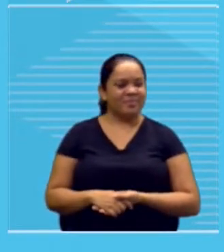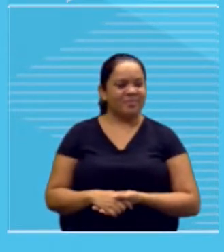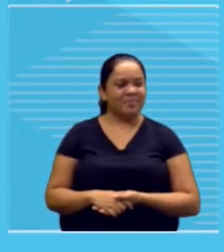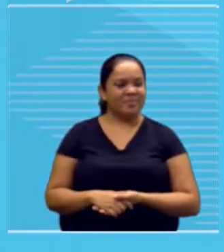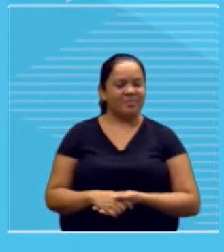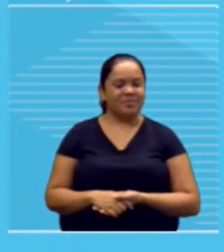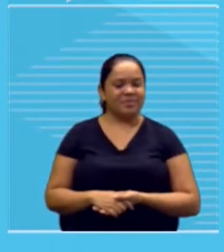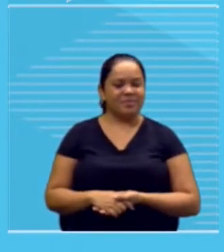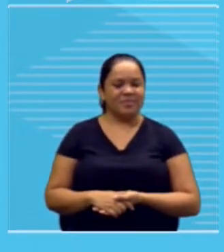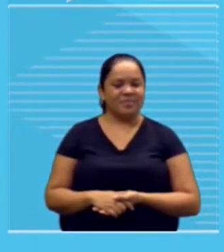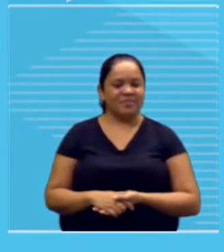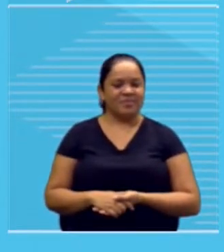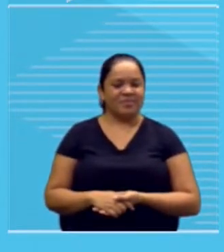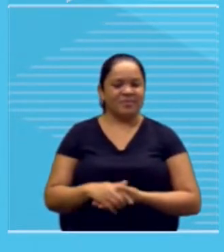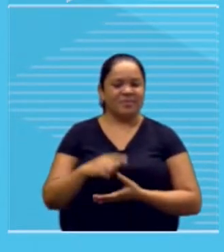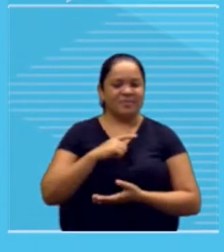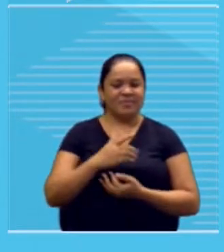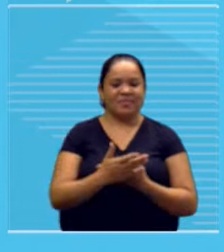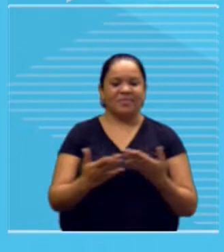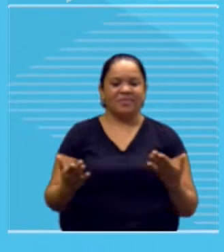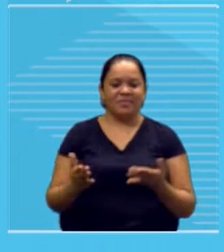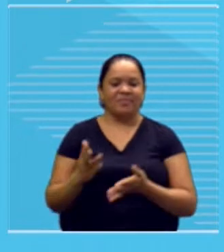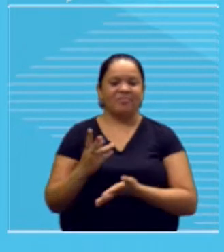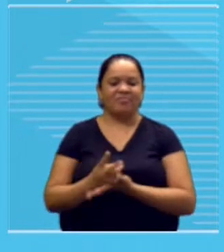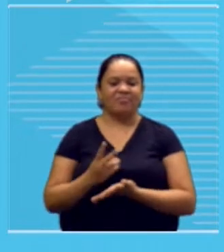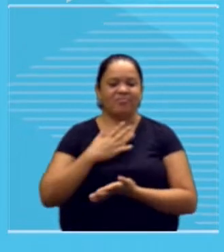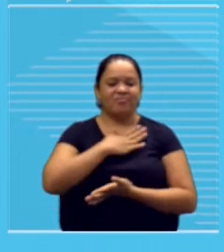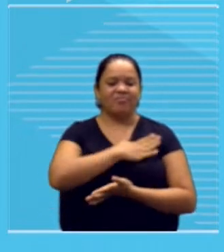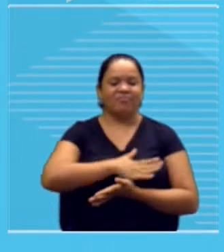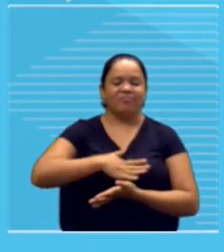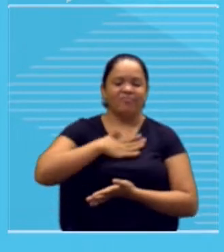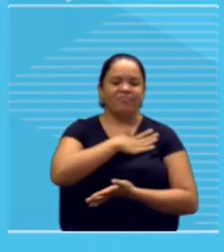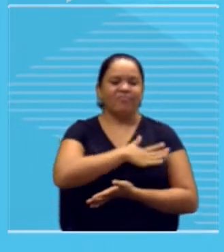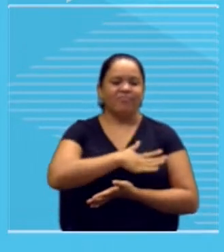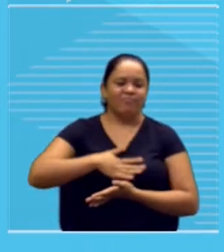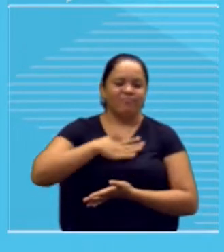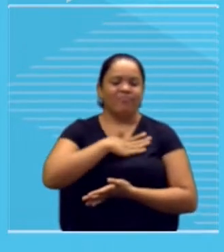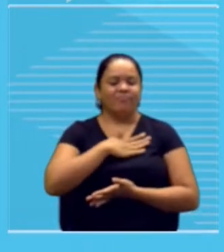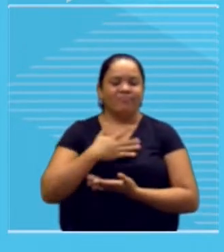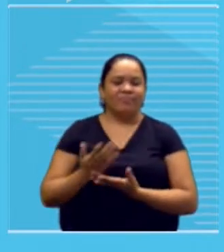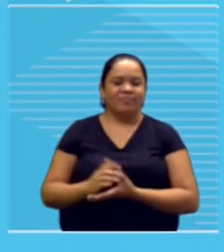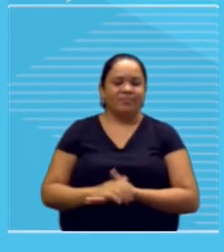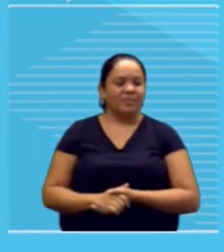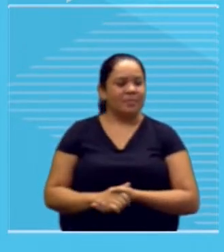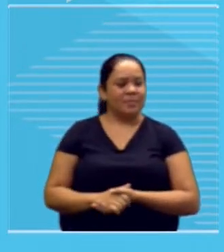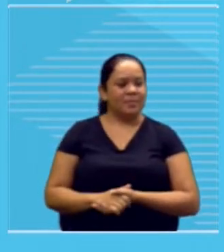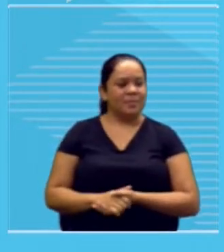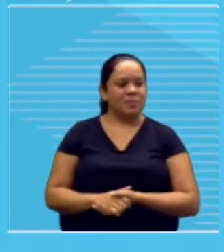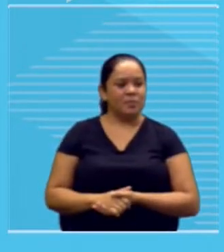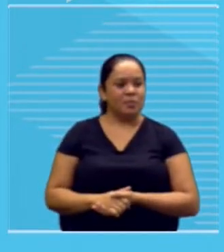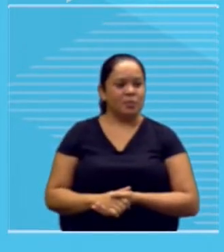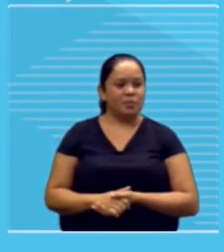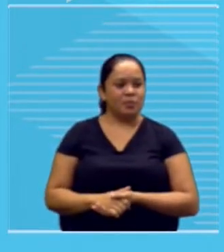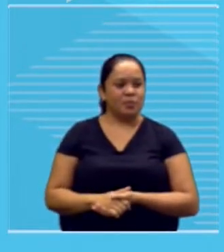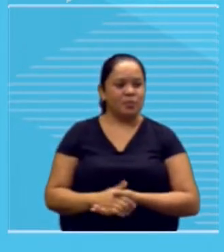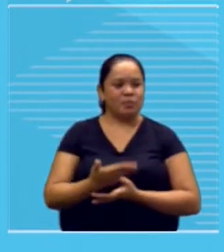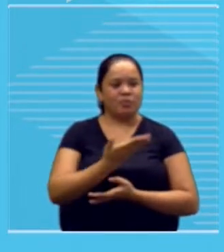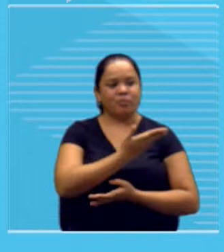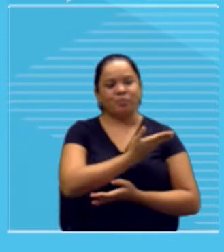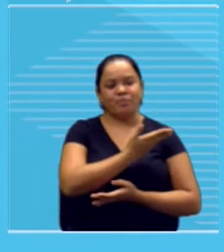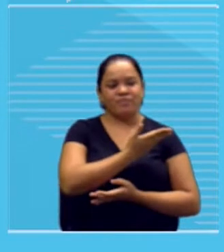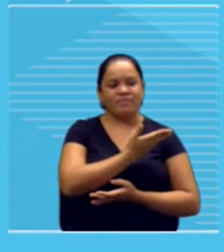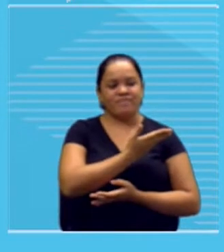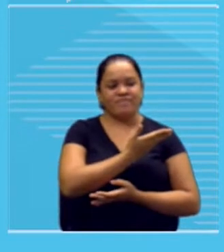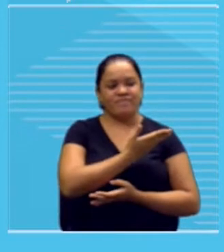vocês aqui é sempre uma honra hein É sempre um prazer eu sou professor Adriano você já me conhece nossa aula de inglês está